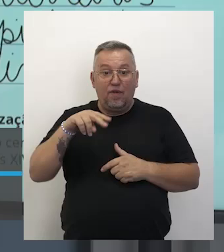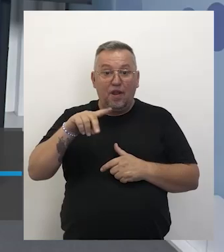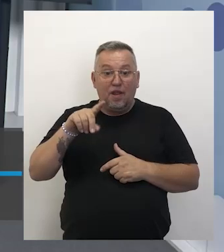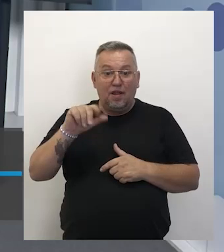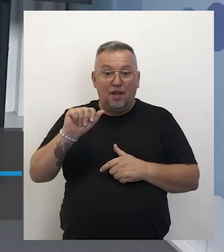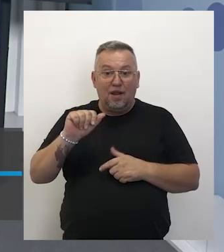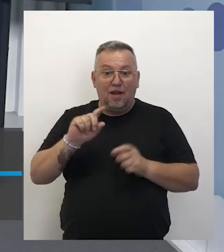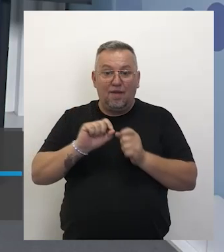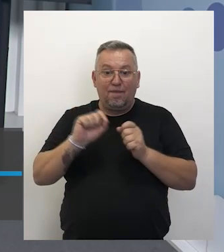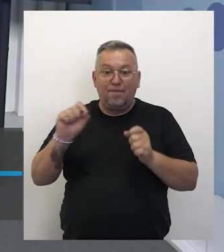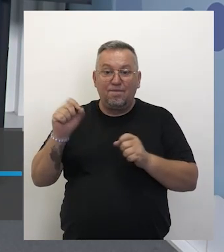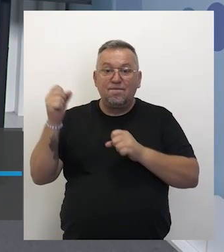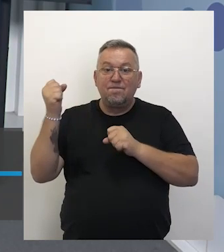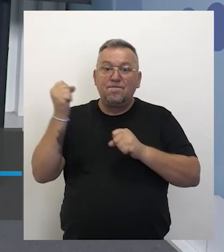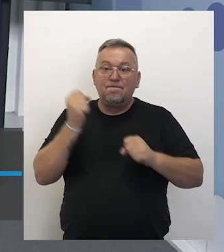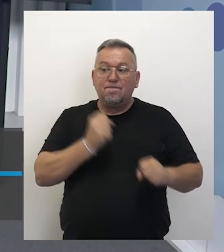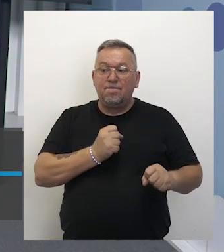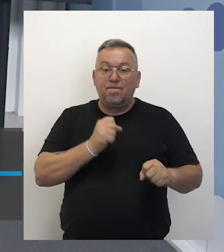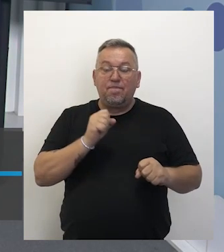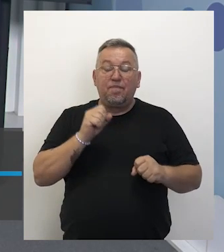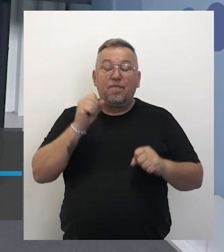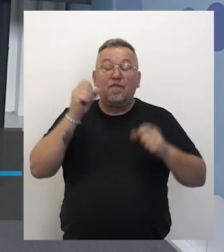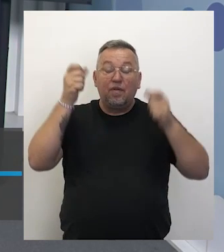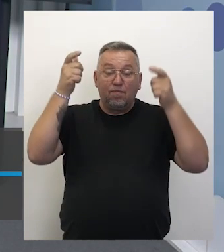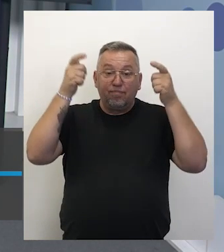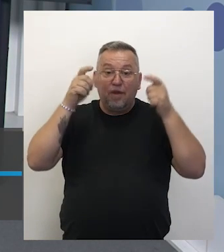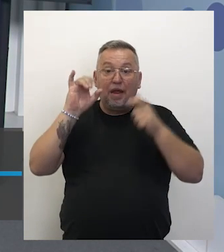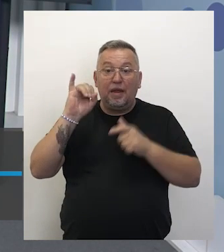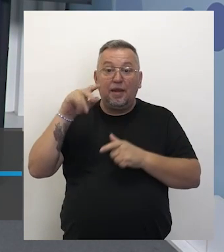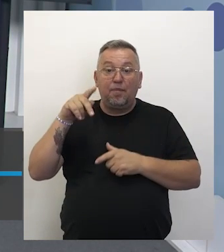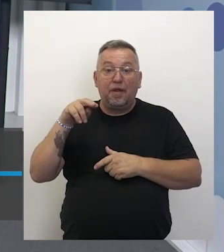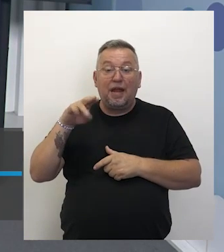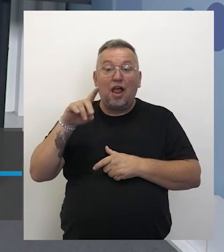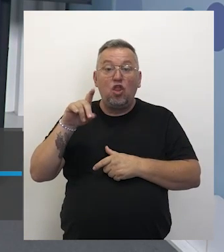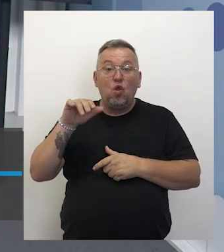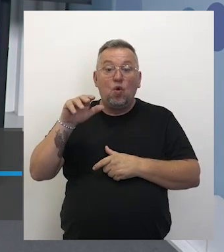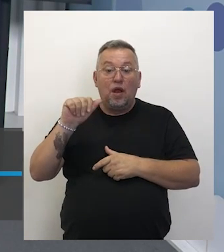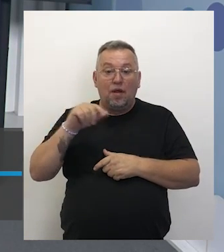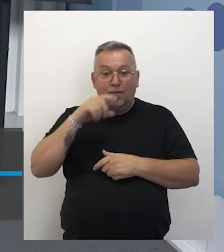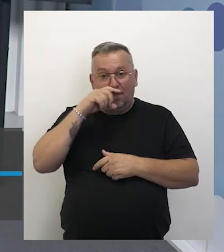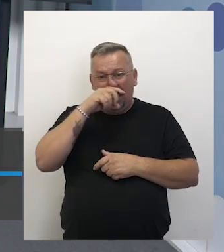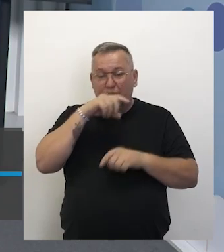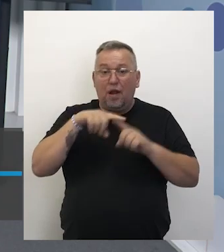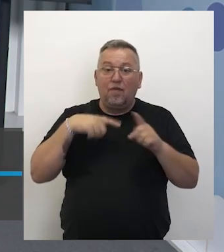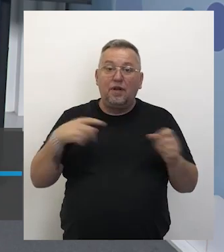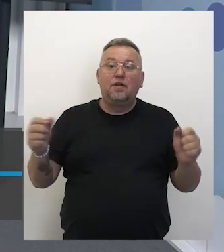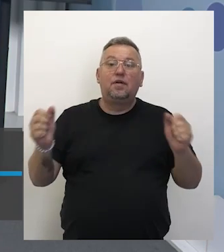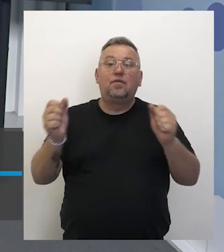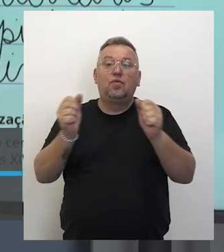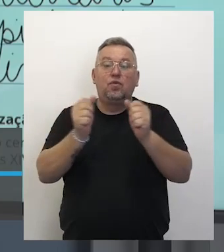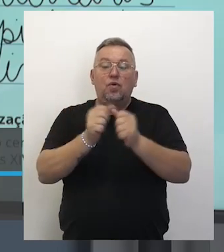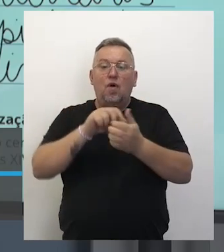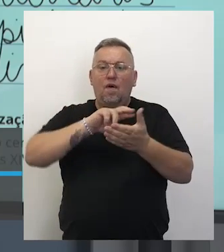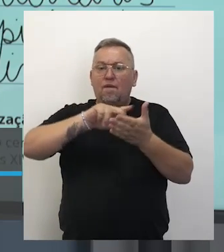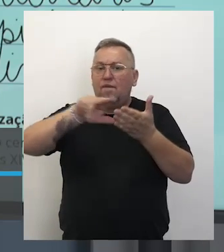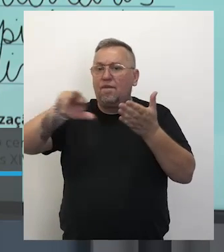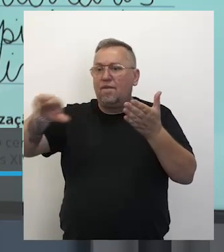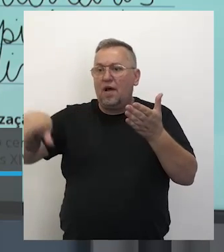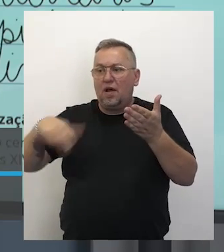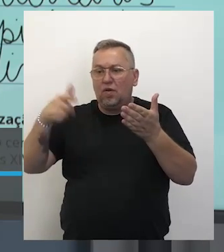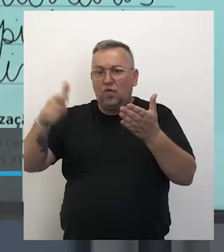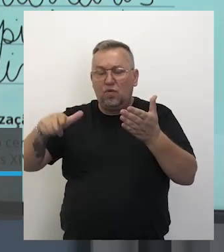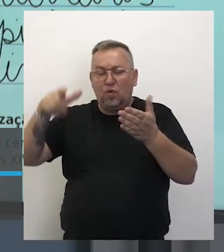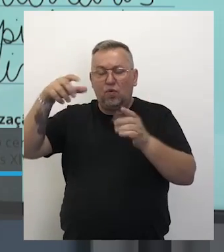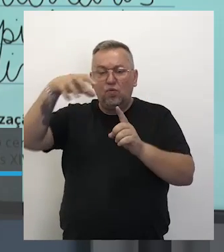ela vai ser uma imperadora, porque ela vai ter anexado ao território dela vários outros territórios.